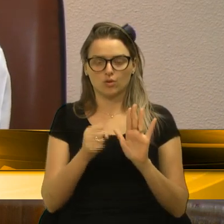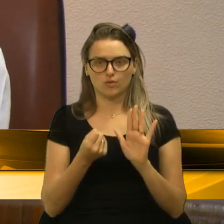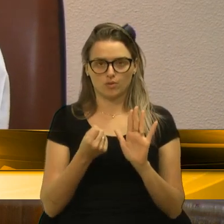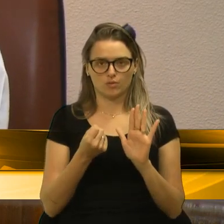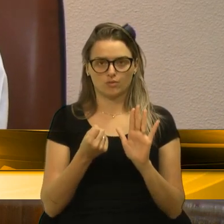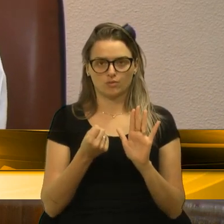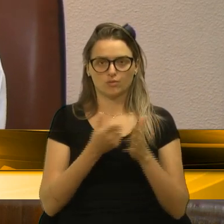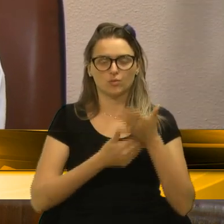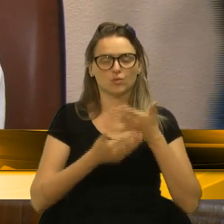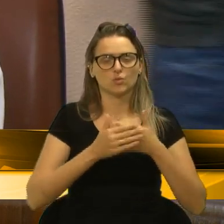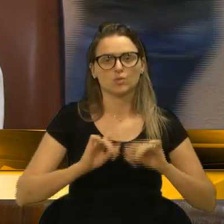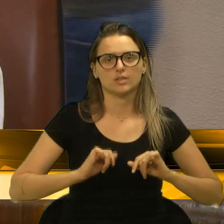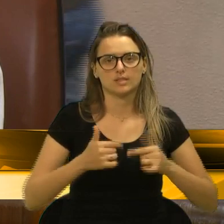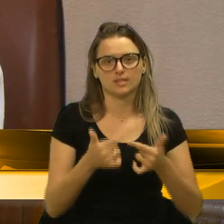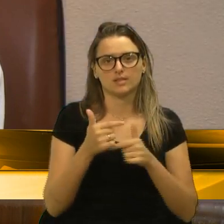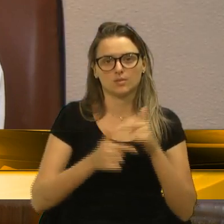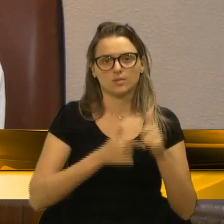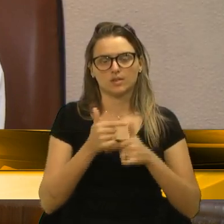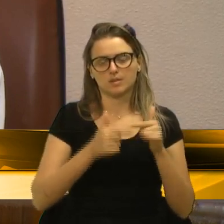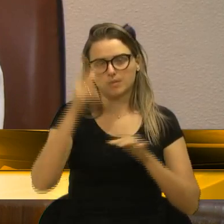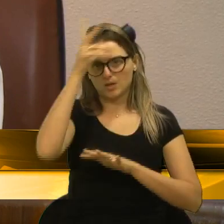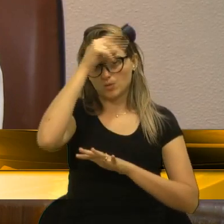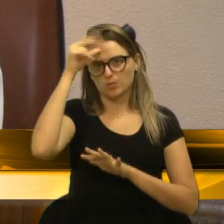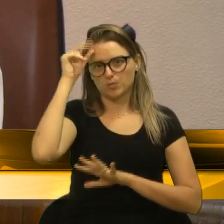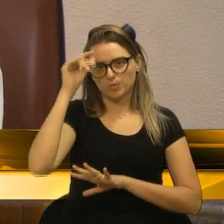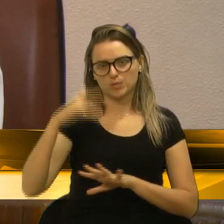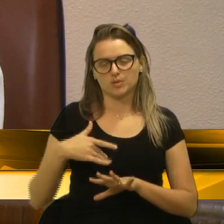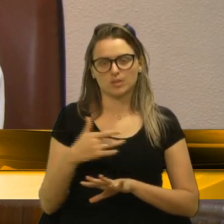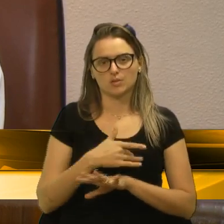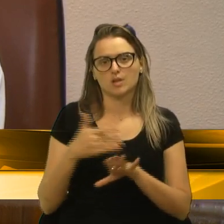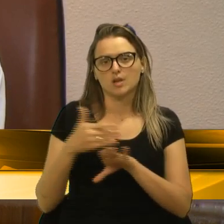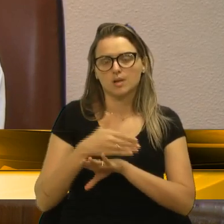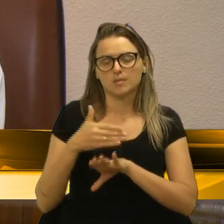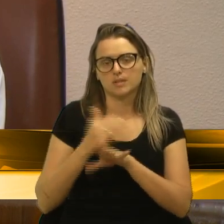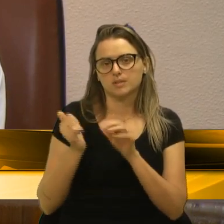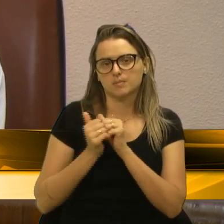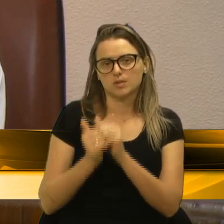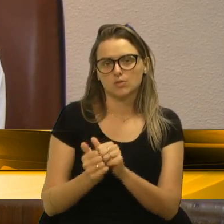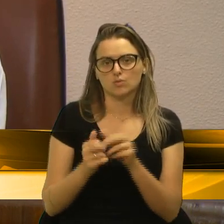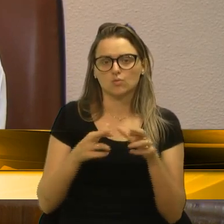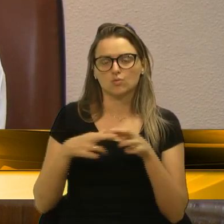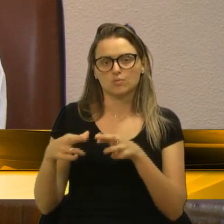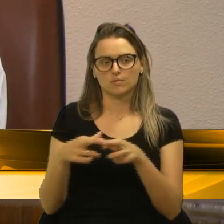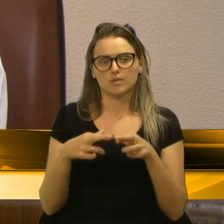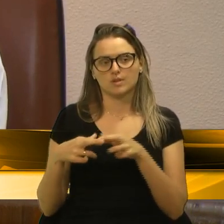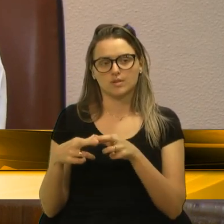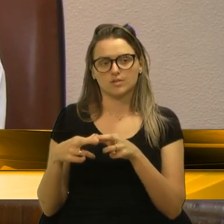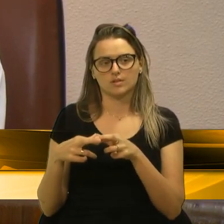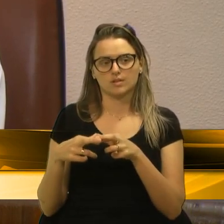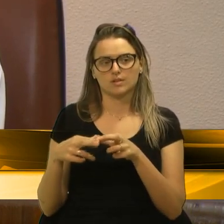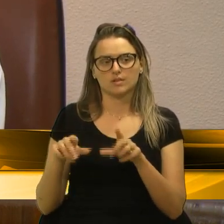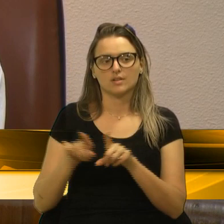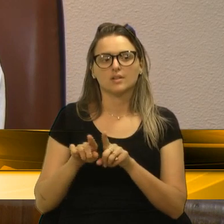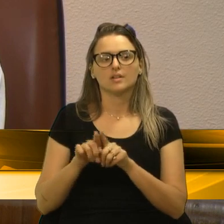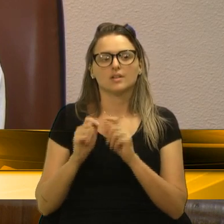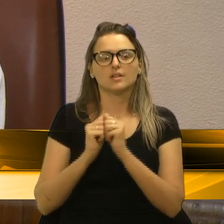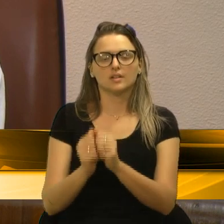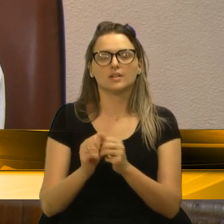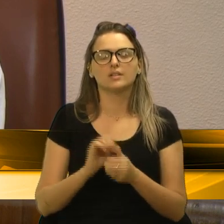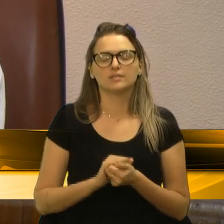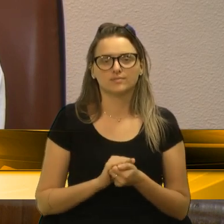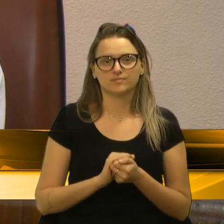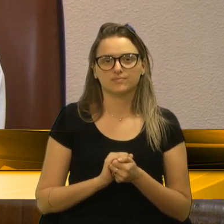As ações e serviços públicos de saúde integram uma rede regionalizada e hierarquizada e constituem um sistema